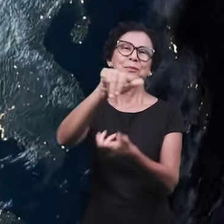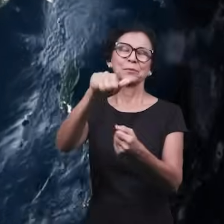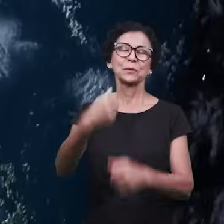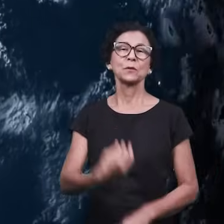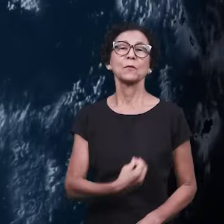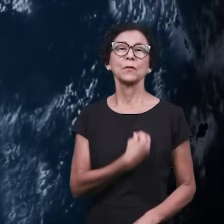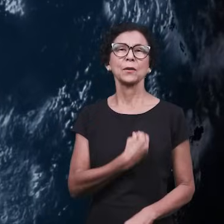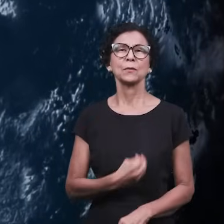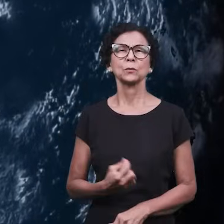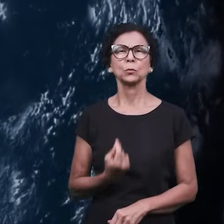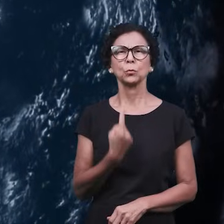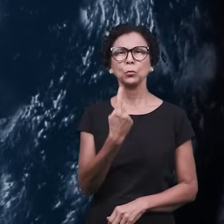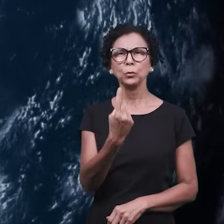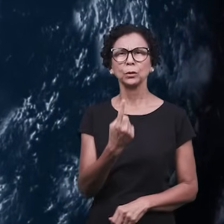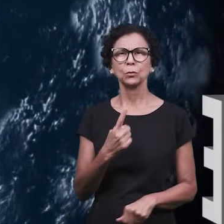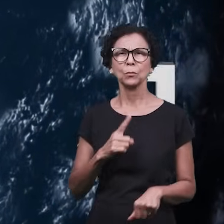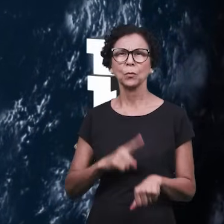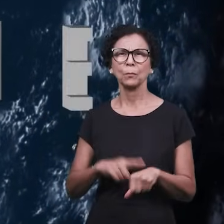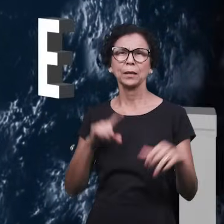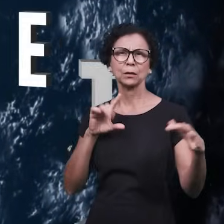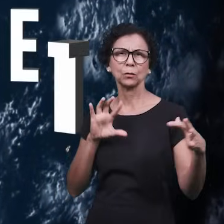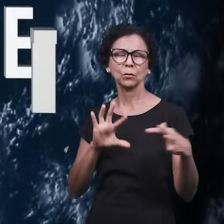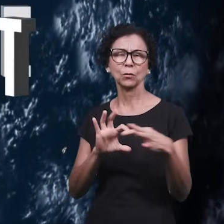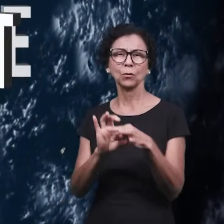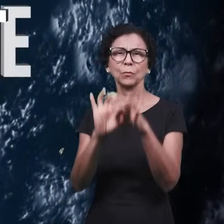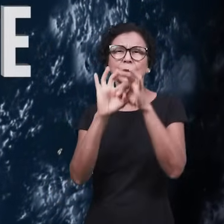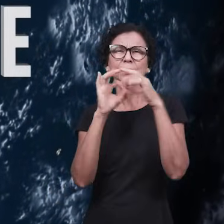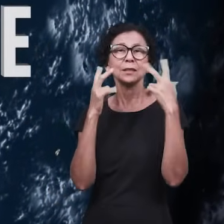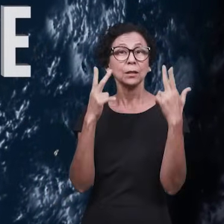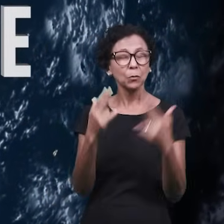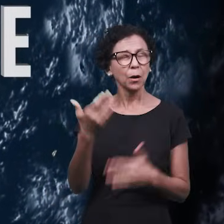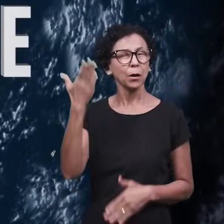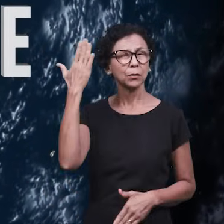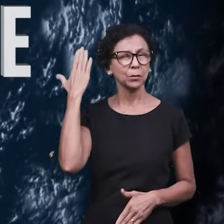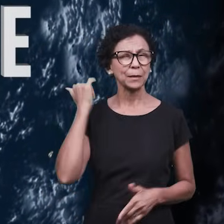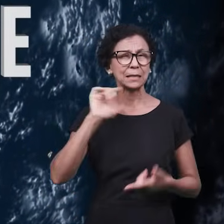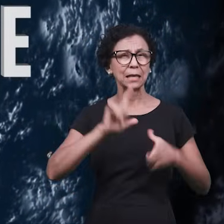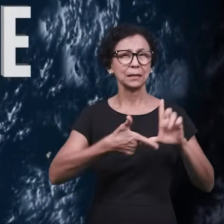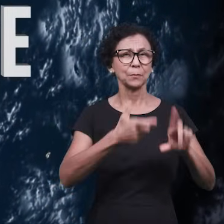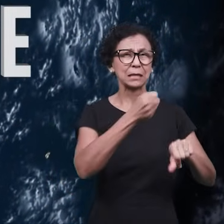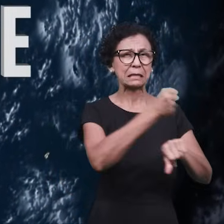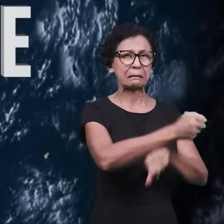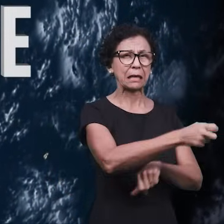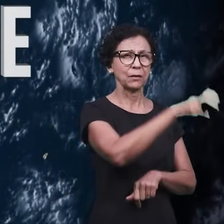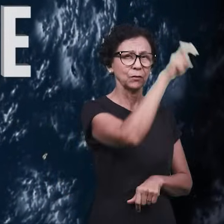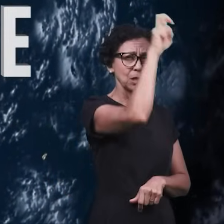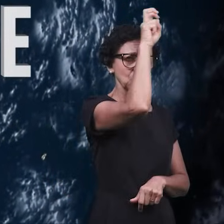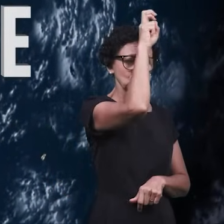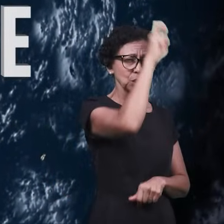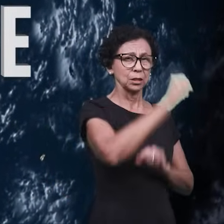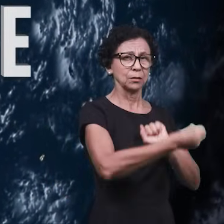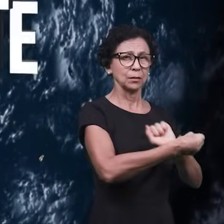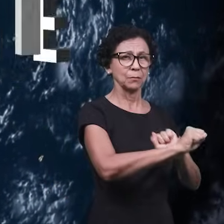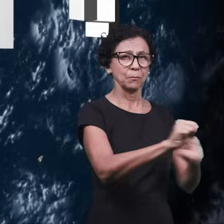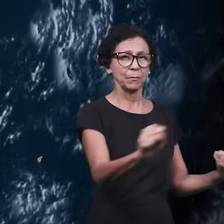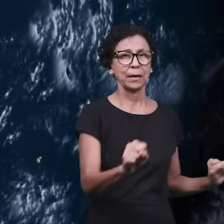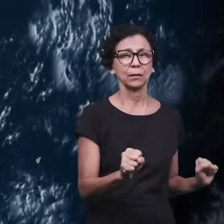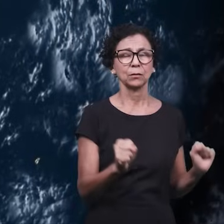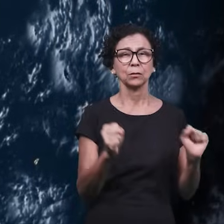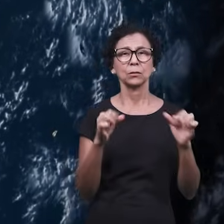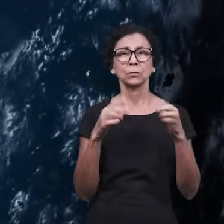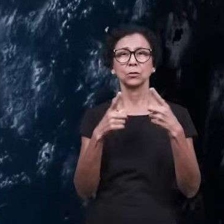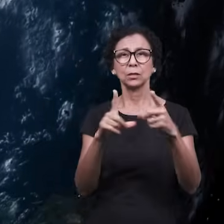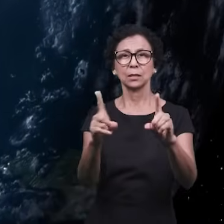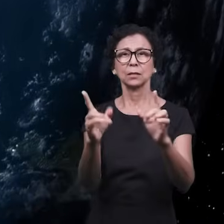planeta vivem um momento de unidade e comunhão, como viveram os hebreus na saída do Egito e os discípulos com o